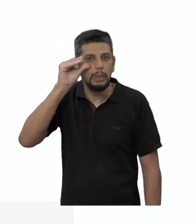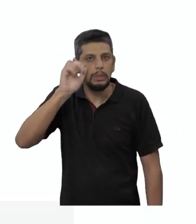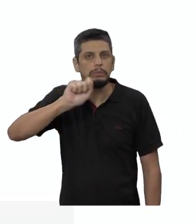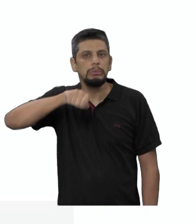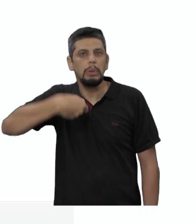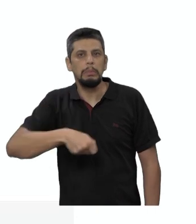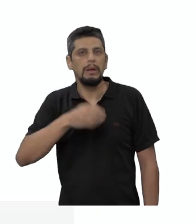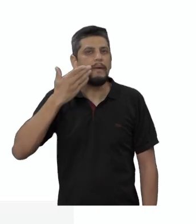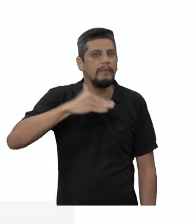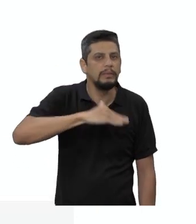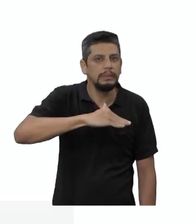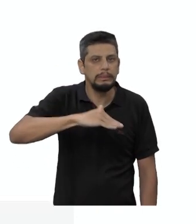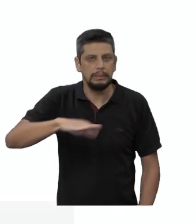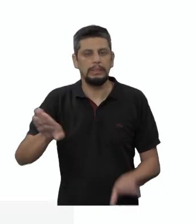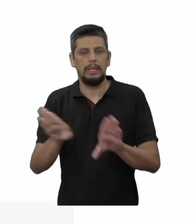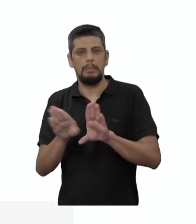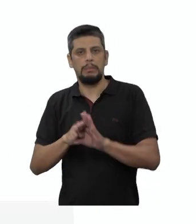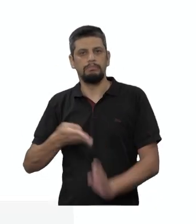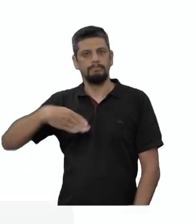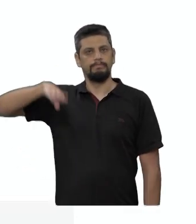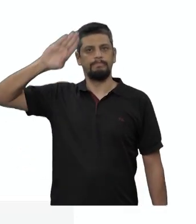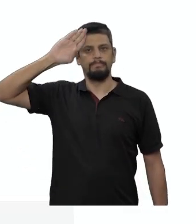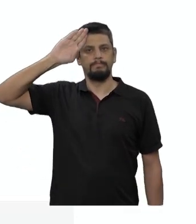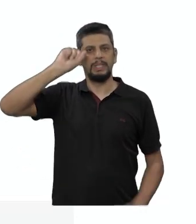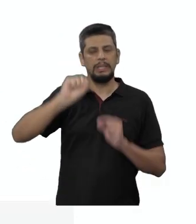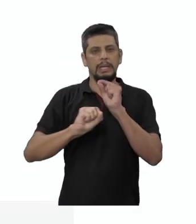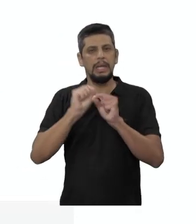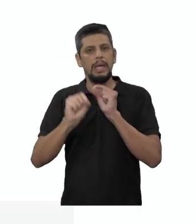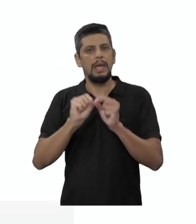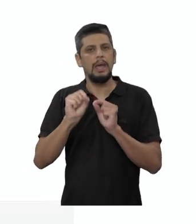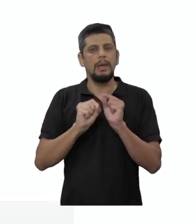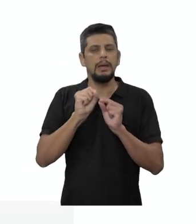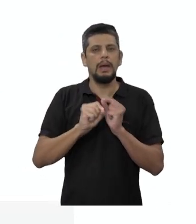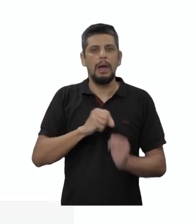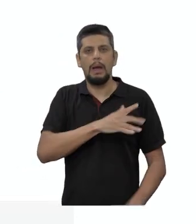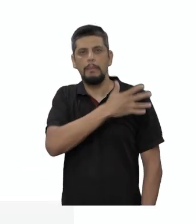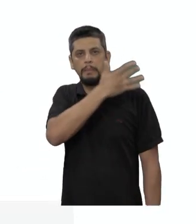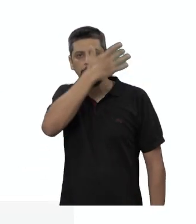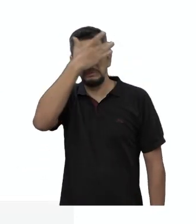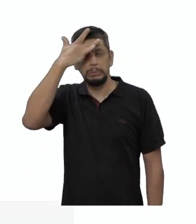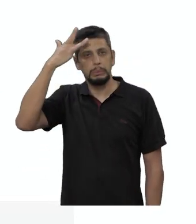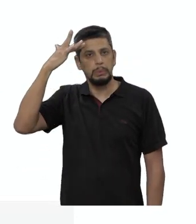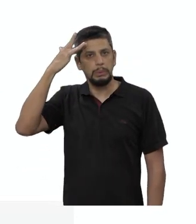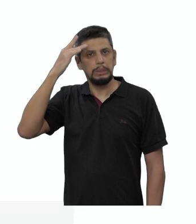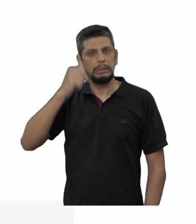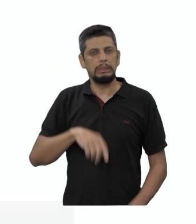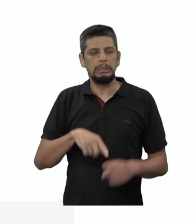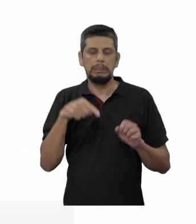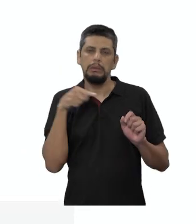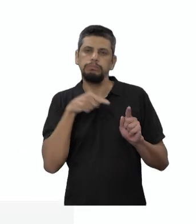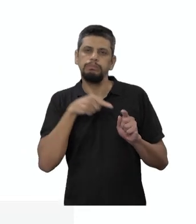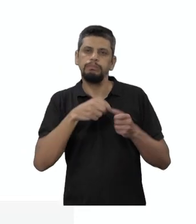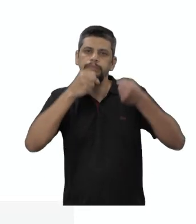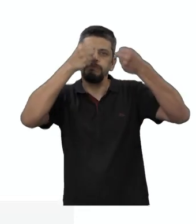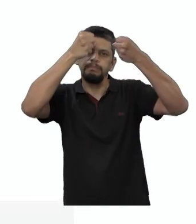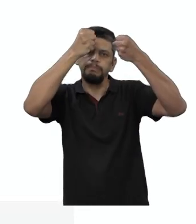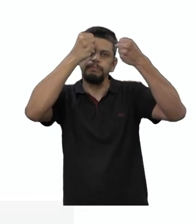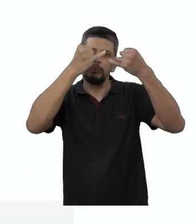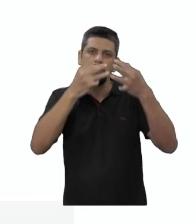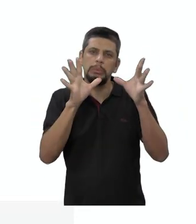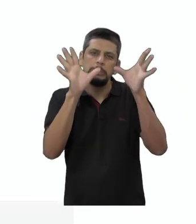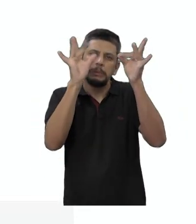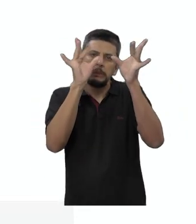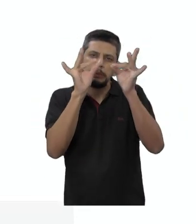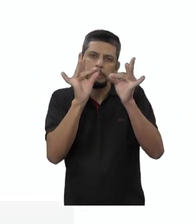da infância e, principalmente, quem foi ou quem é a pessoa que está sendo falada